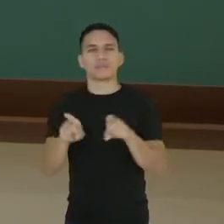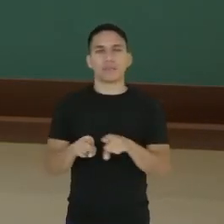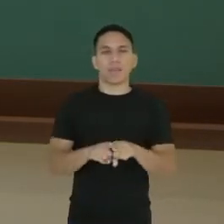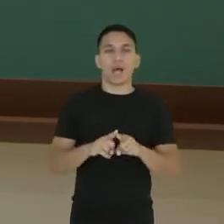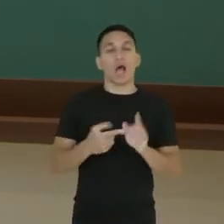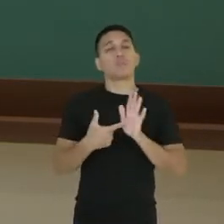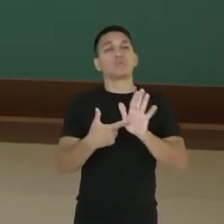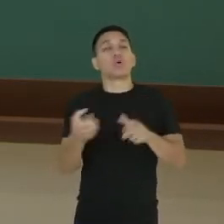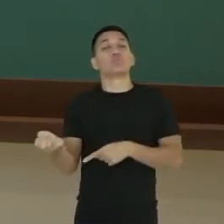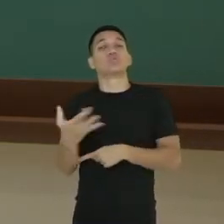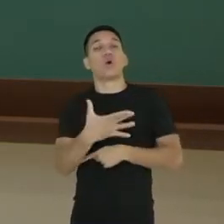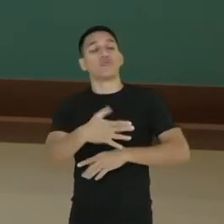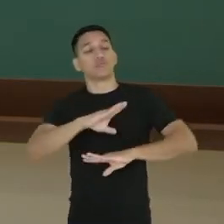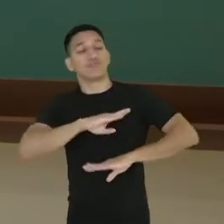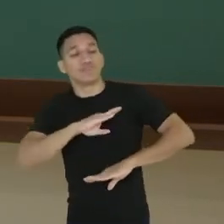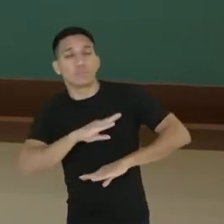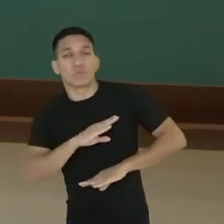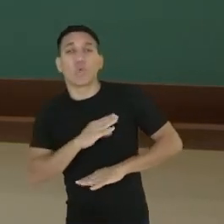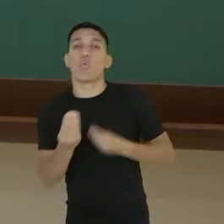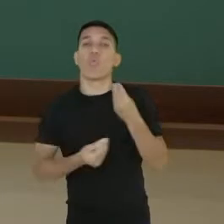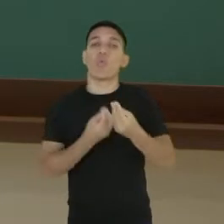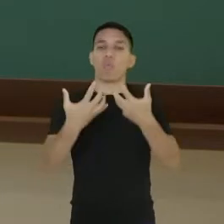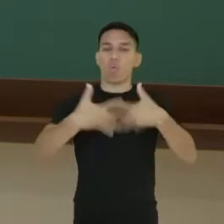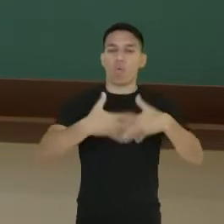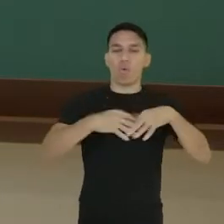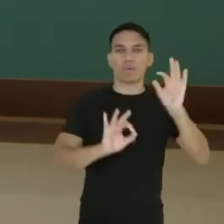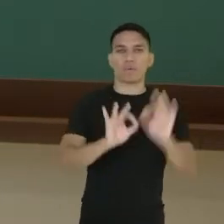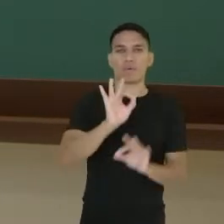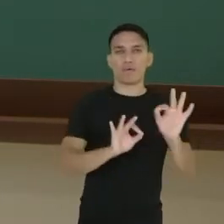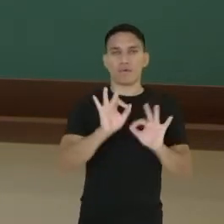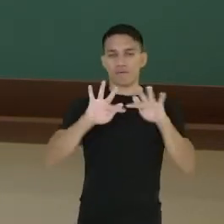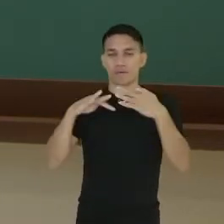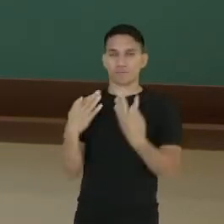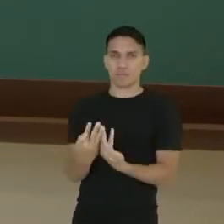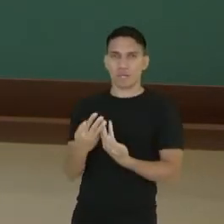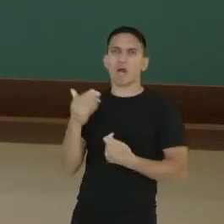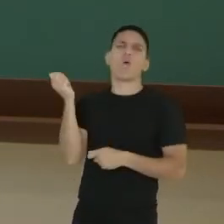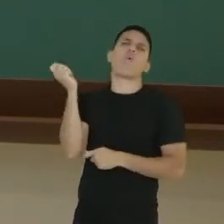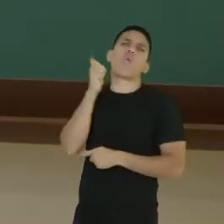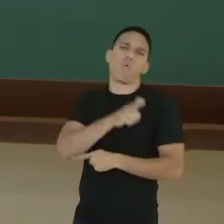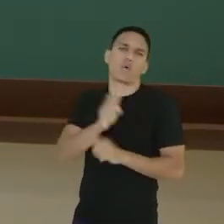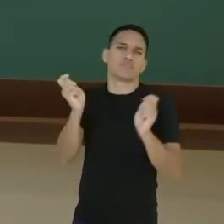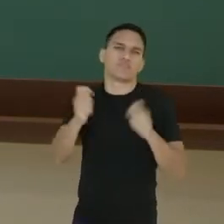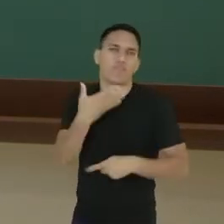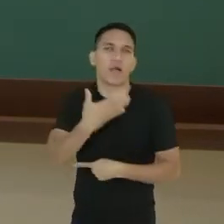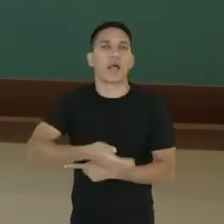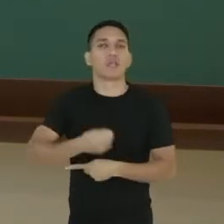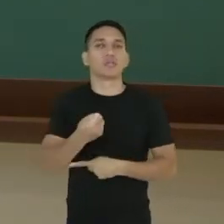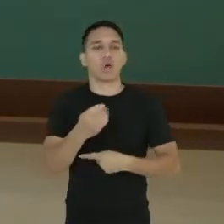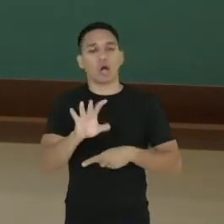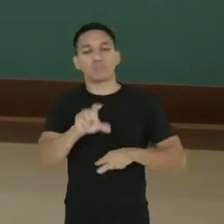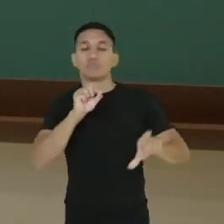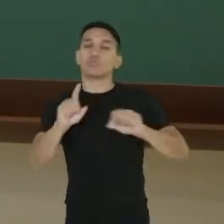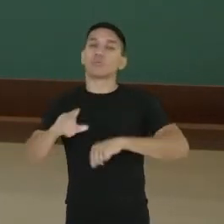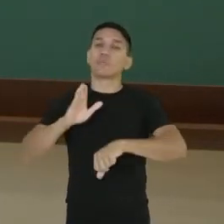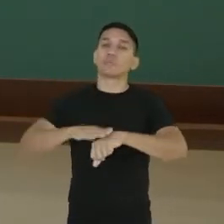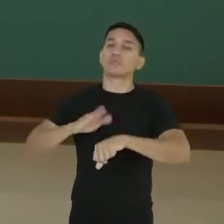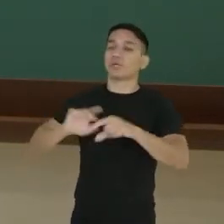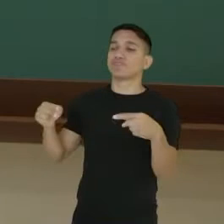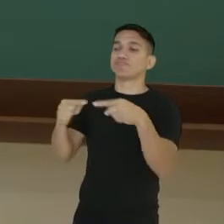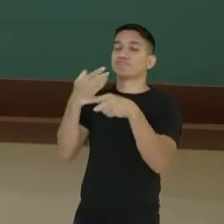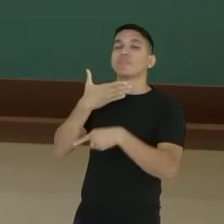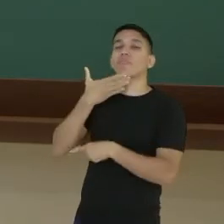apresentaram um novo cenário quanto ao planejamento familiar, permitindo uma escolha mais adequada às necessidades e aos desejos das